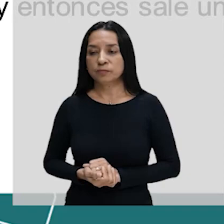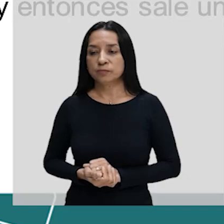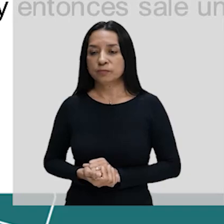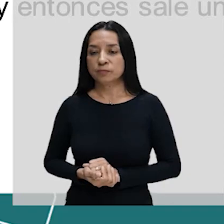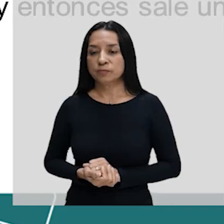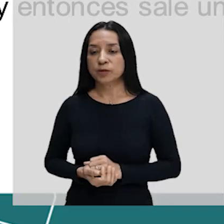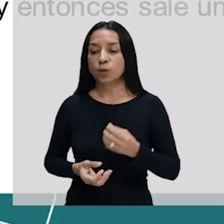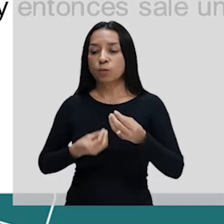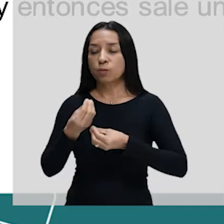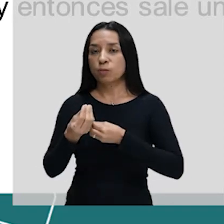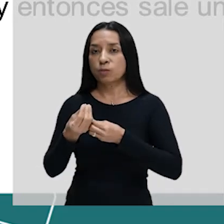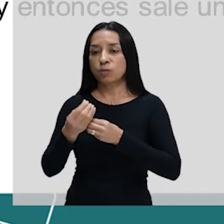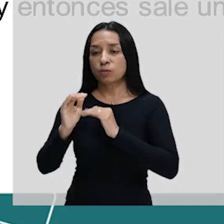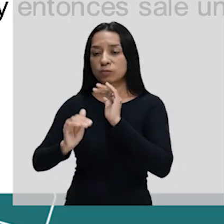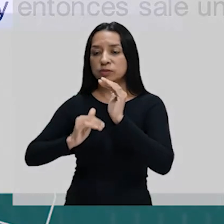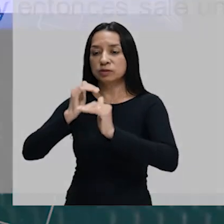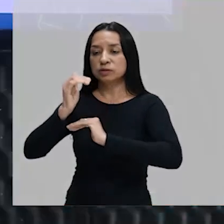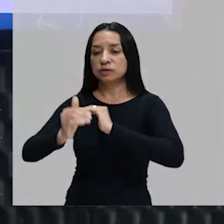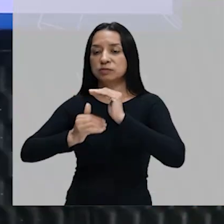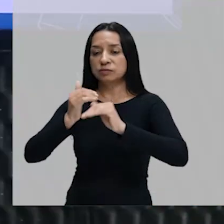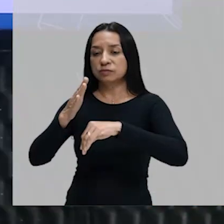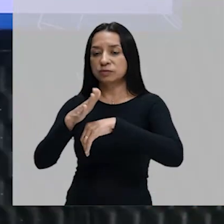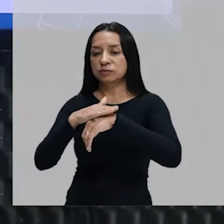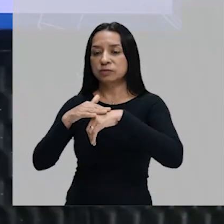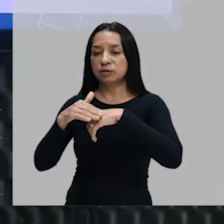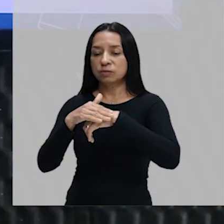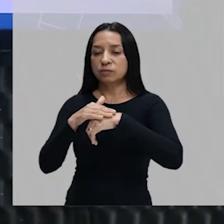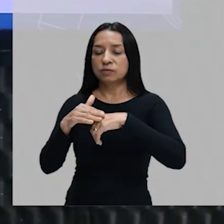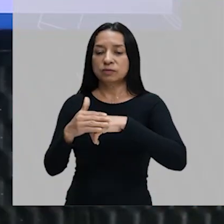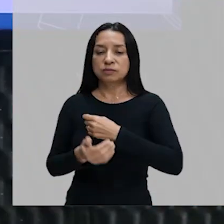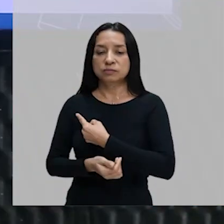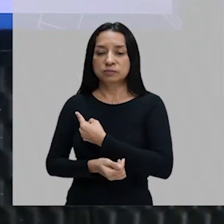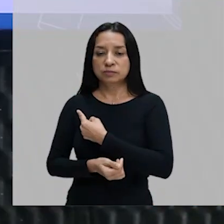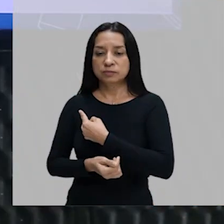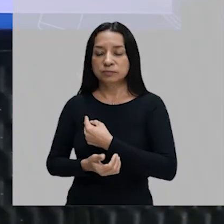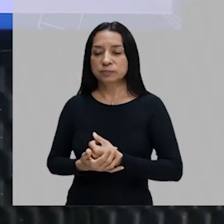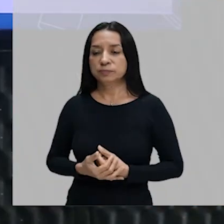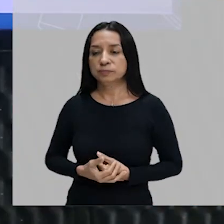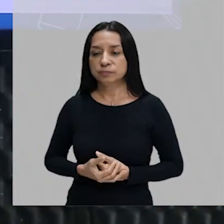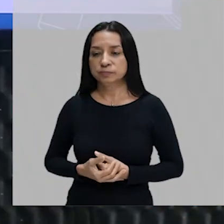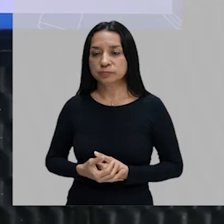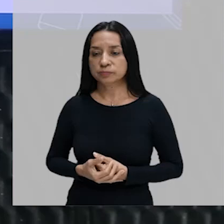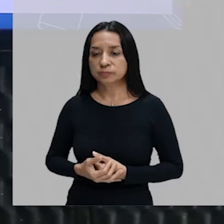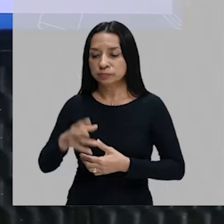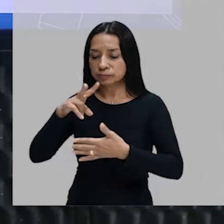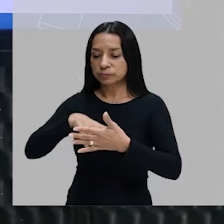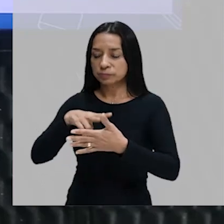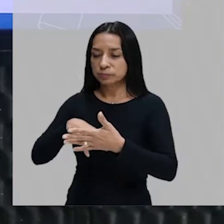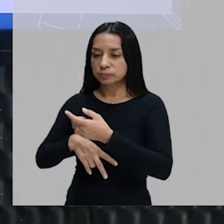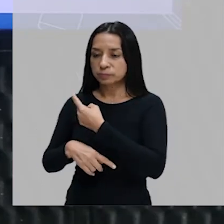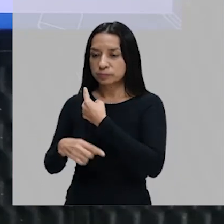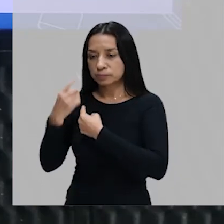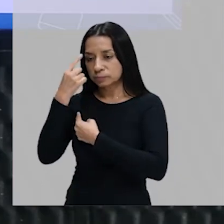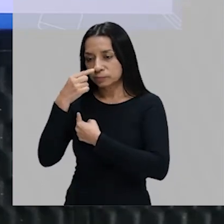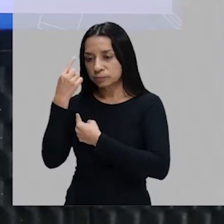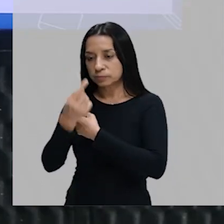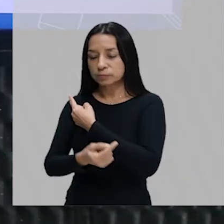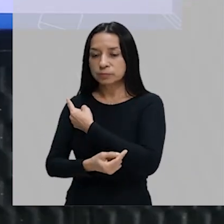diálogo vai fluindo. Então, vamos voltar aqui rapidinho. Hola, que tal? Voy bien, gracias. E